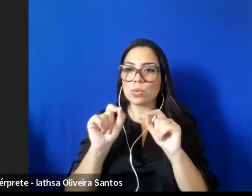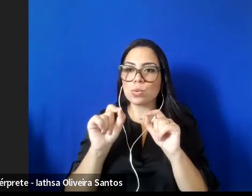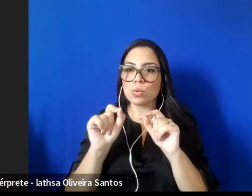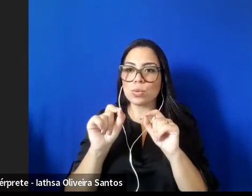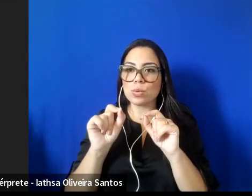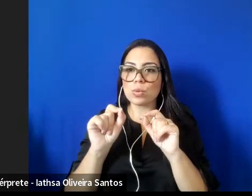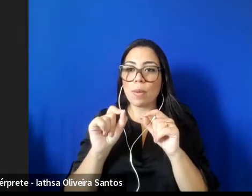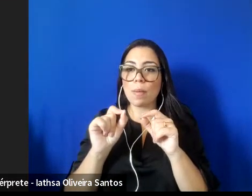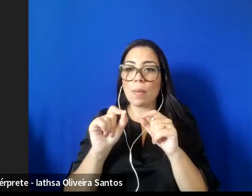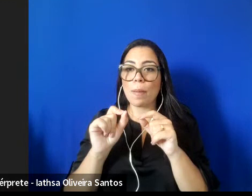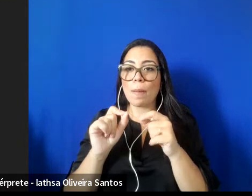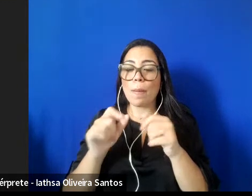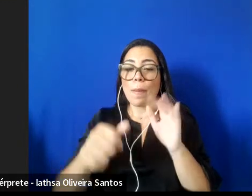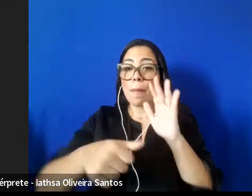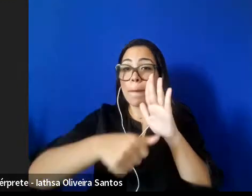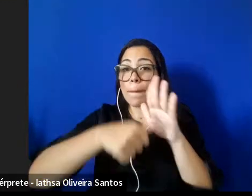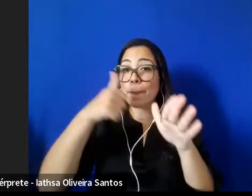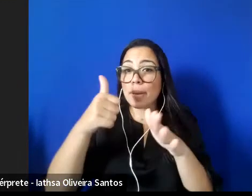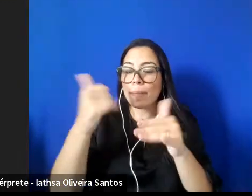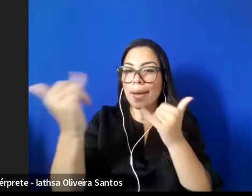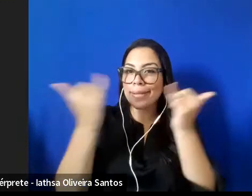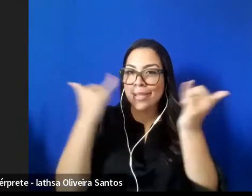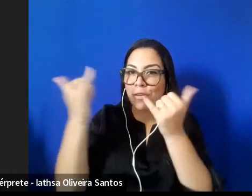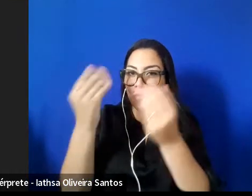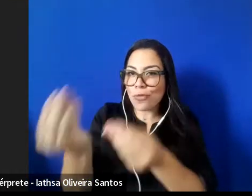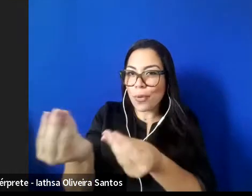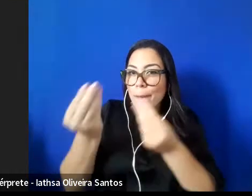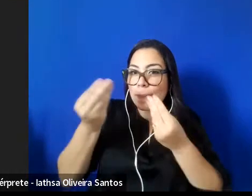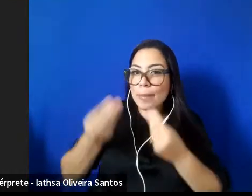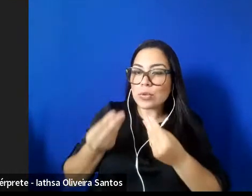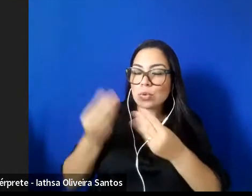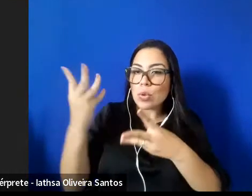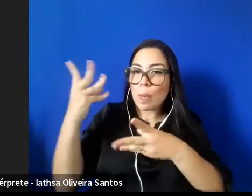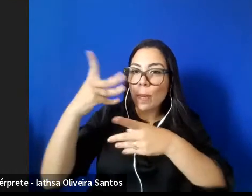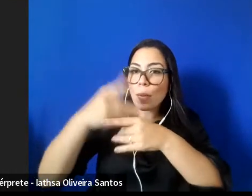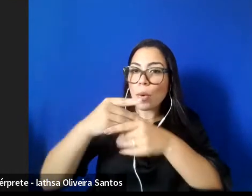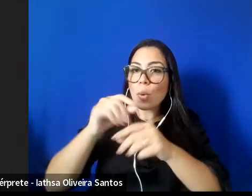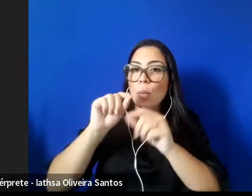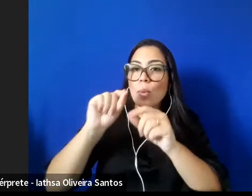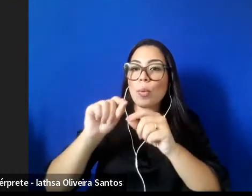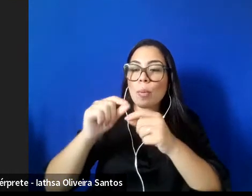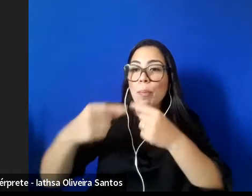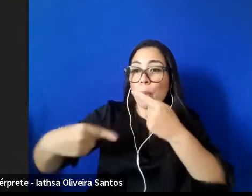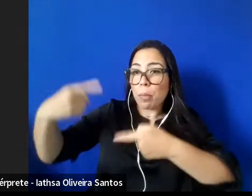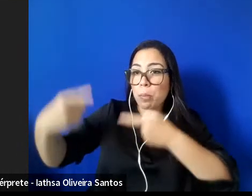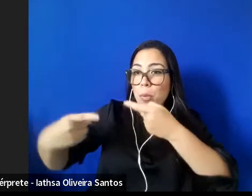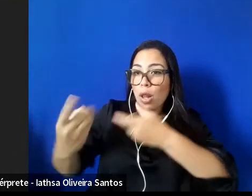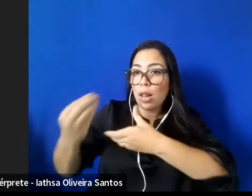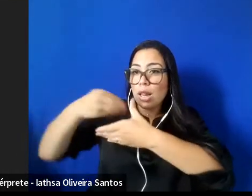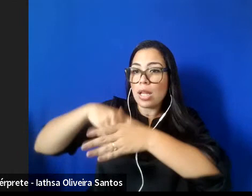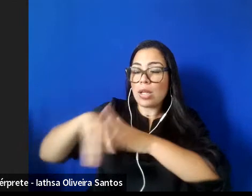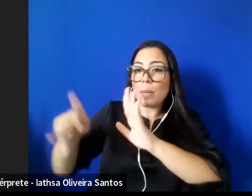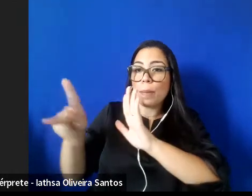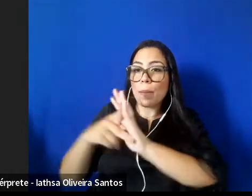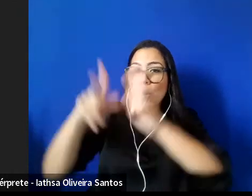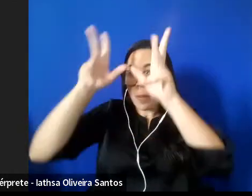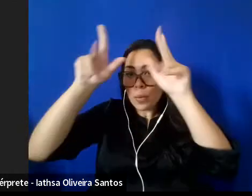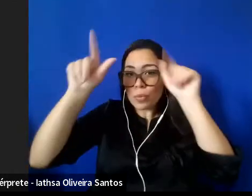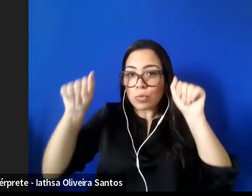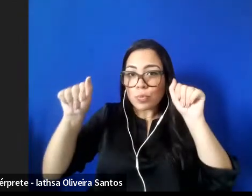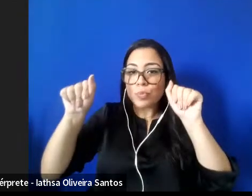Primeiro, ela nos trouxe muitas informações para complementar a política interna do tribunal. Então, o